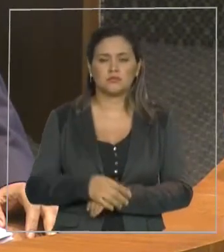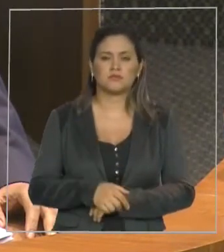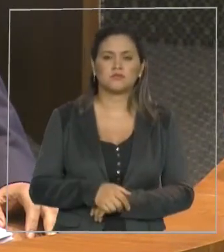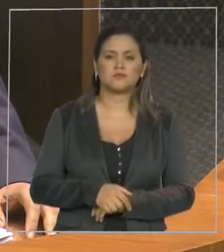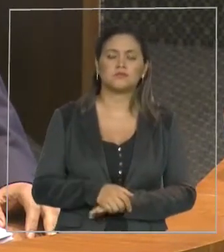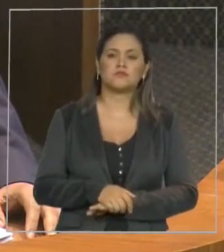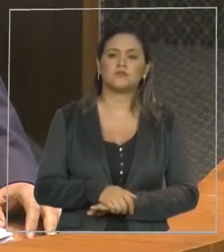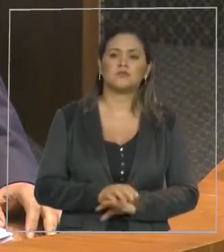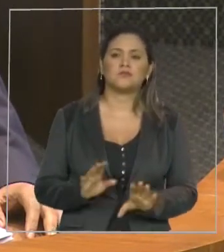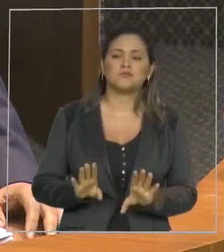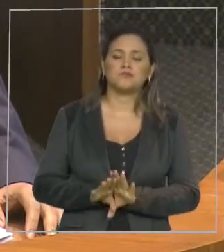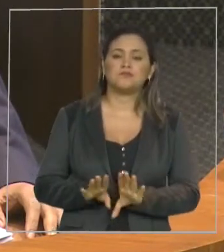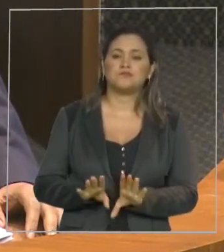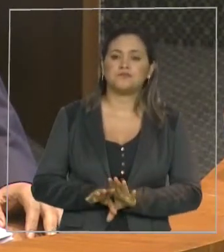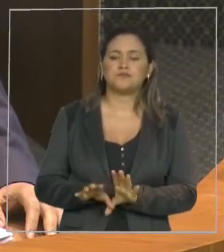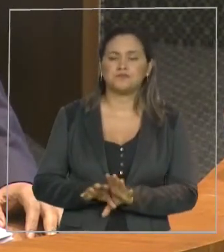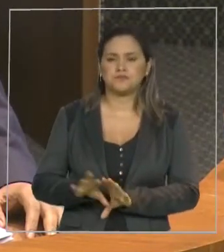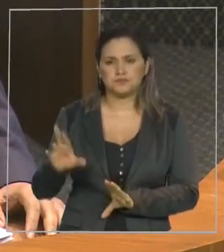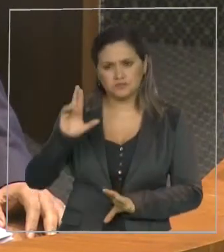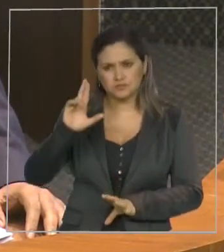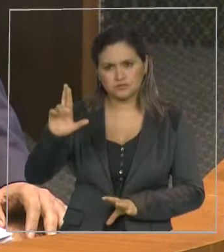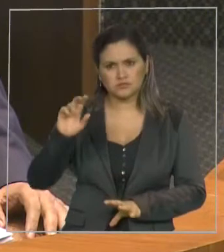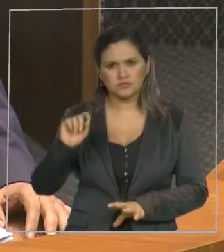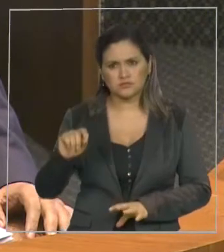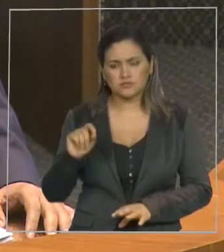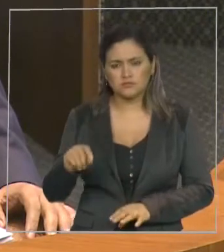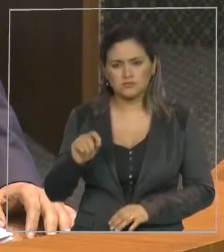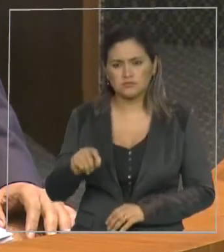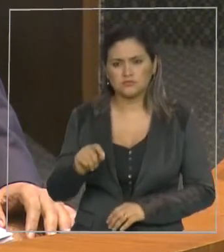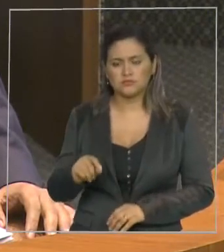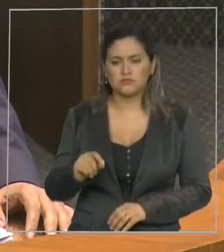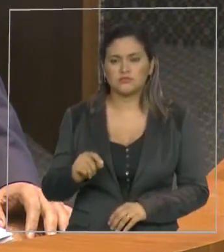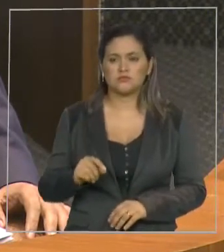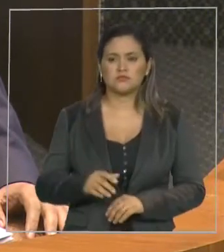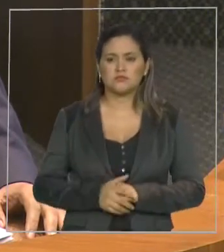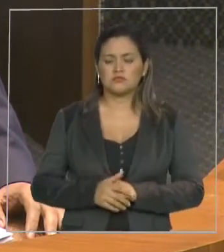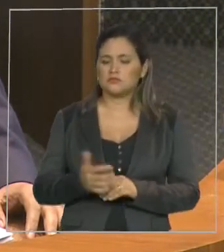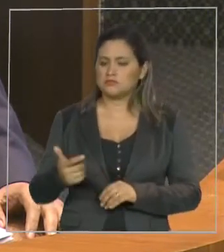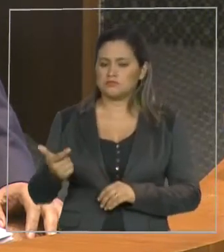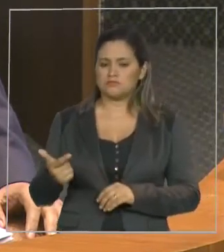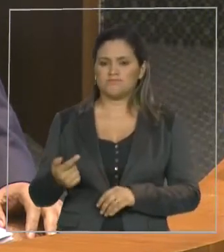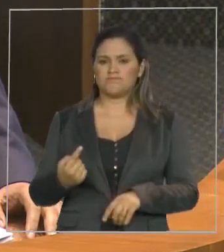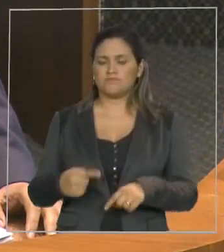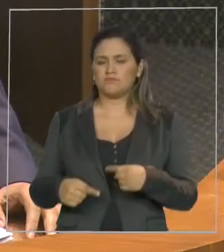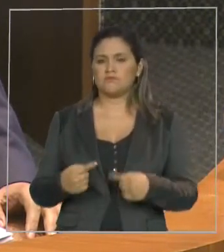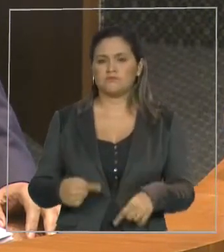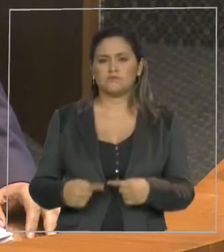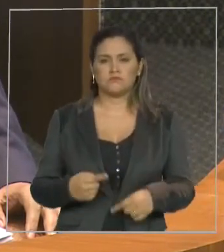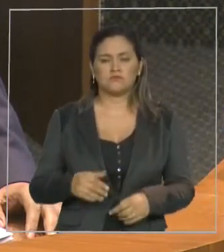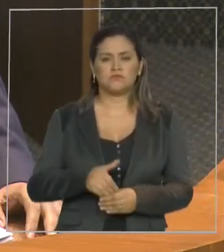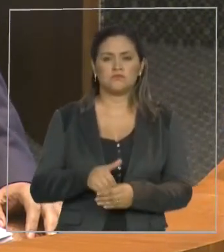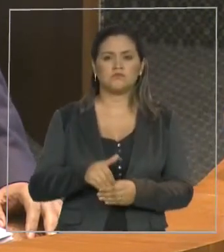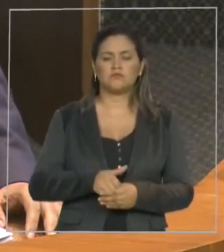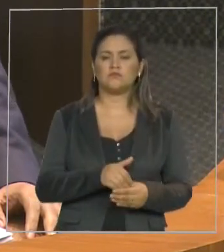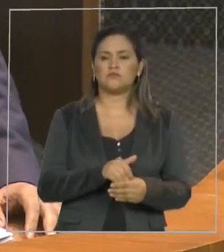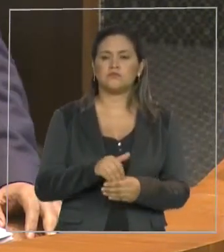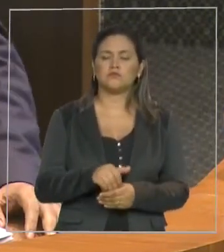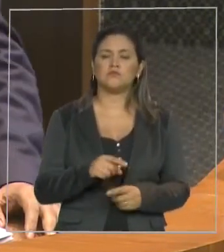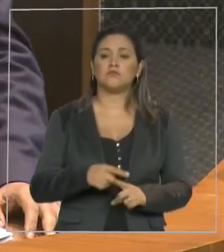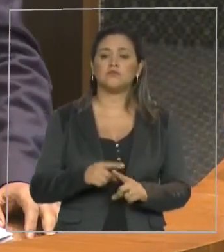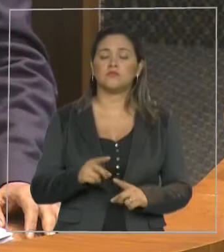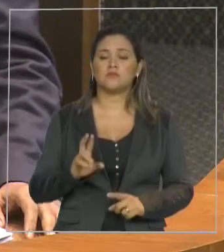também lideranças que não estão na esfera da disputa eleitoral, mas que têm um simbolismo muito grande, como